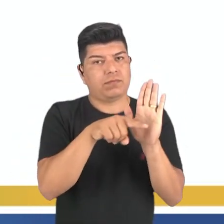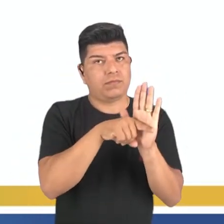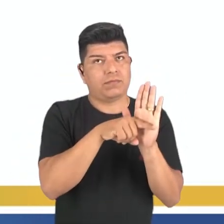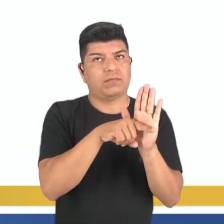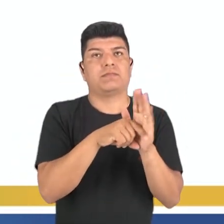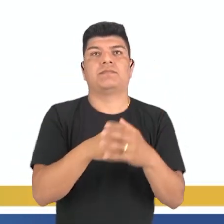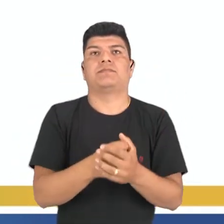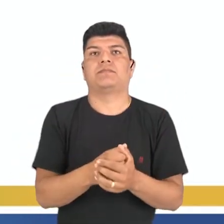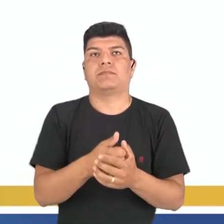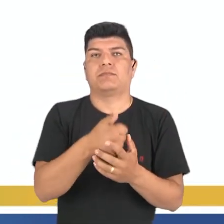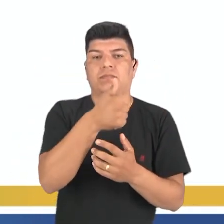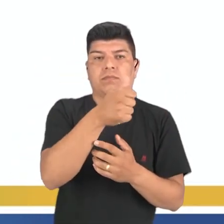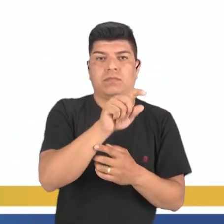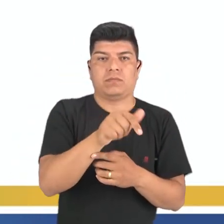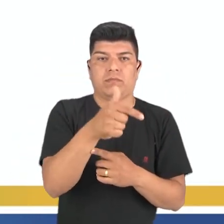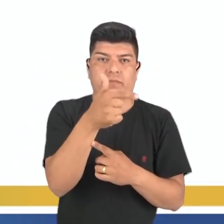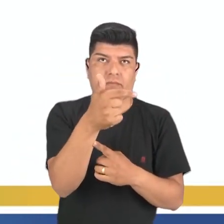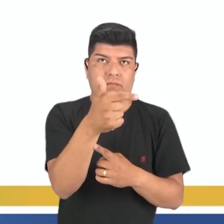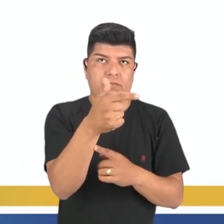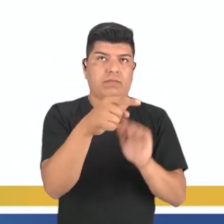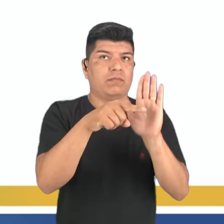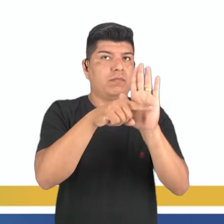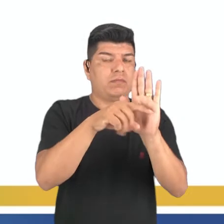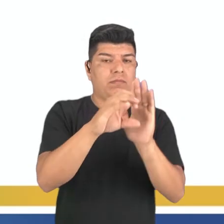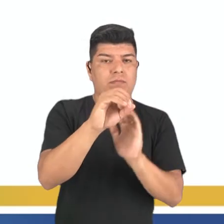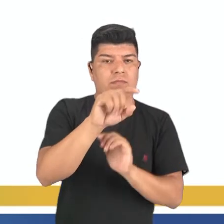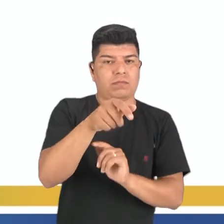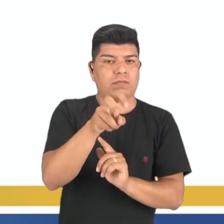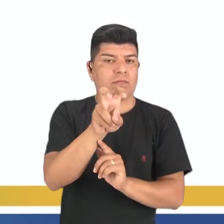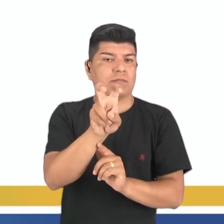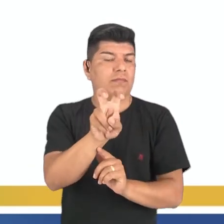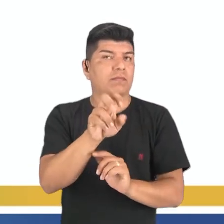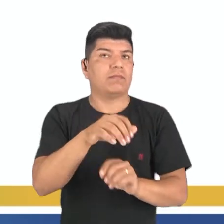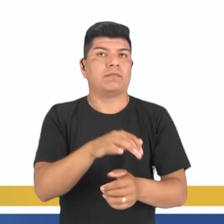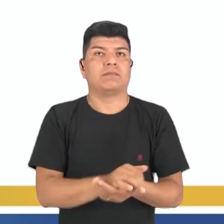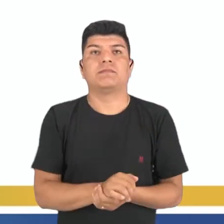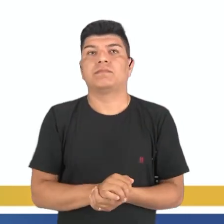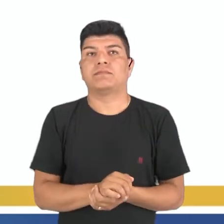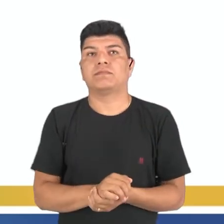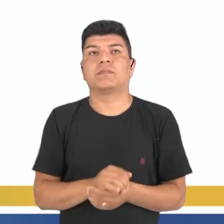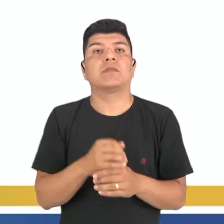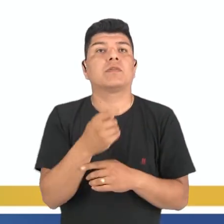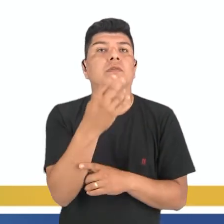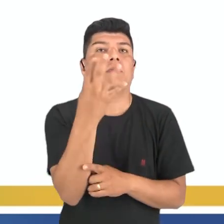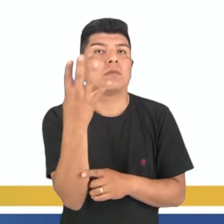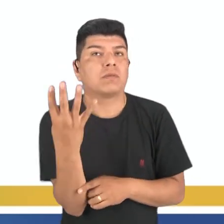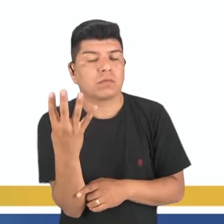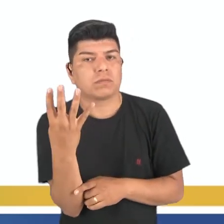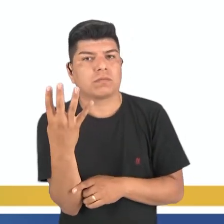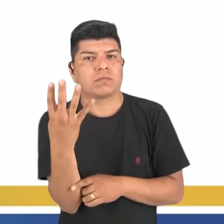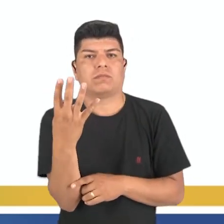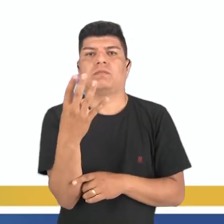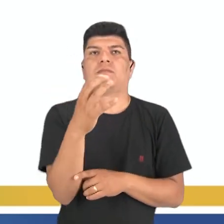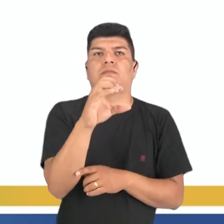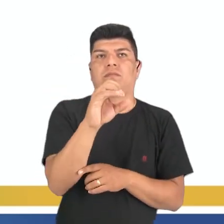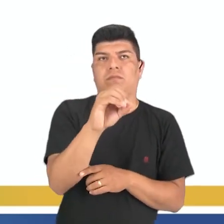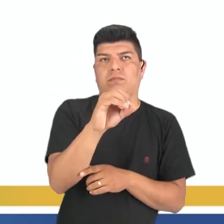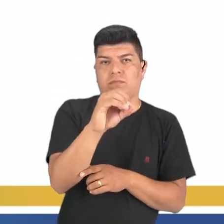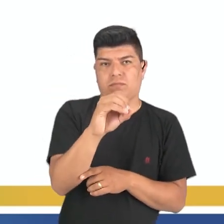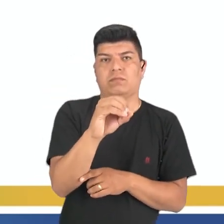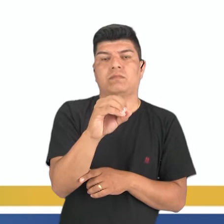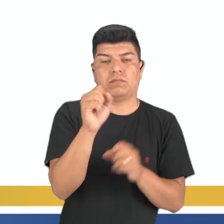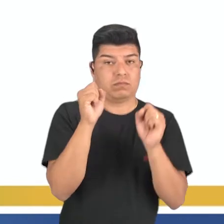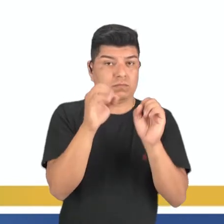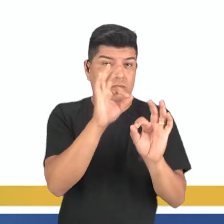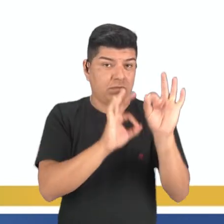subtração 1,2 menos 0,5. Então vamos lá, quanto que dá 1,2 menos 0,5? Né, você